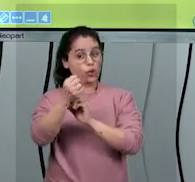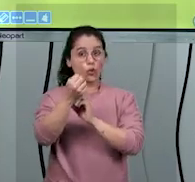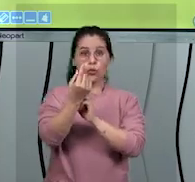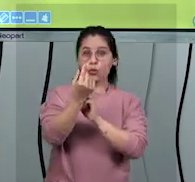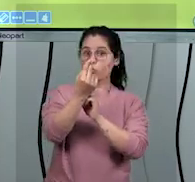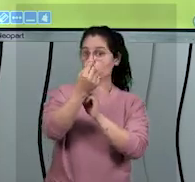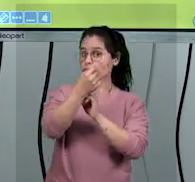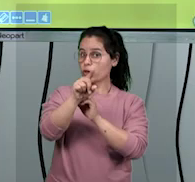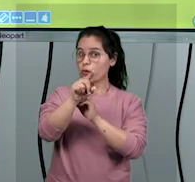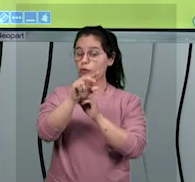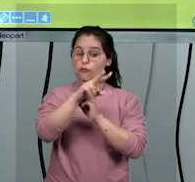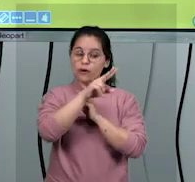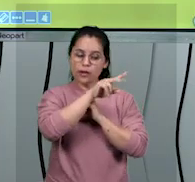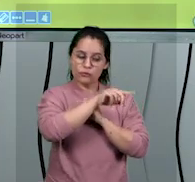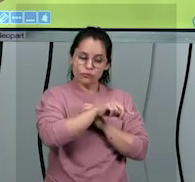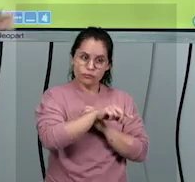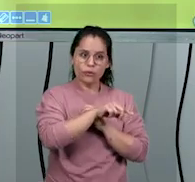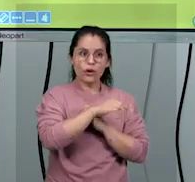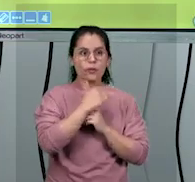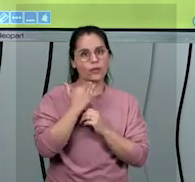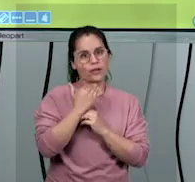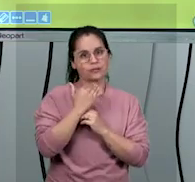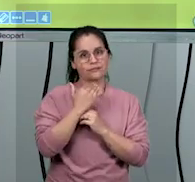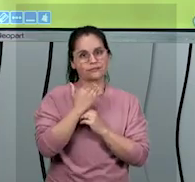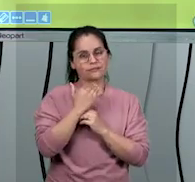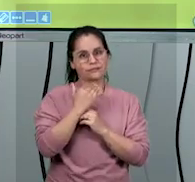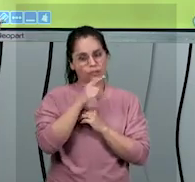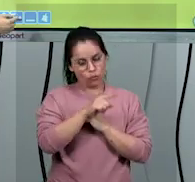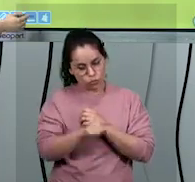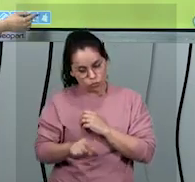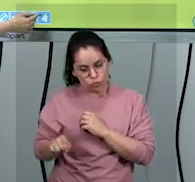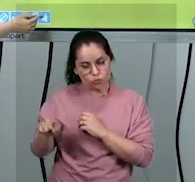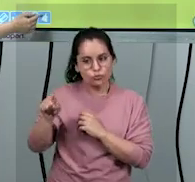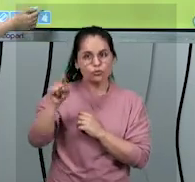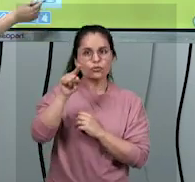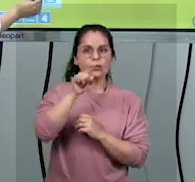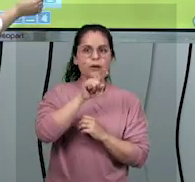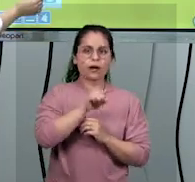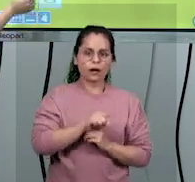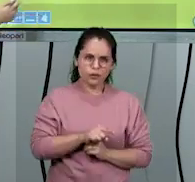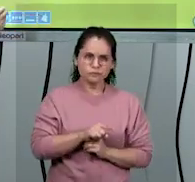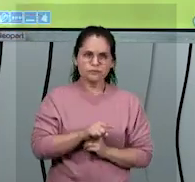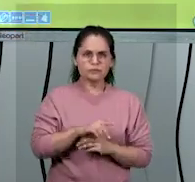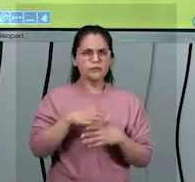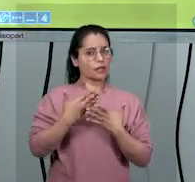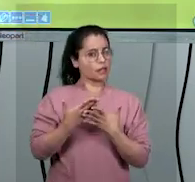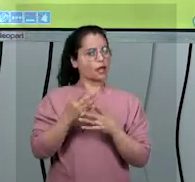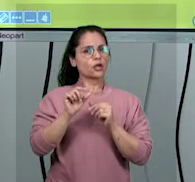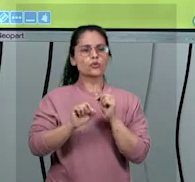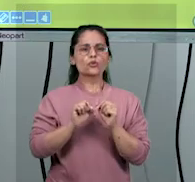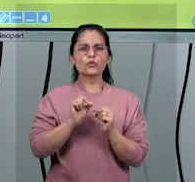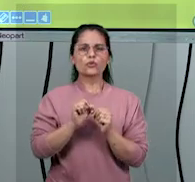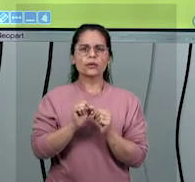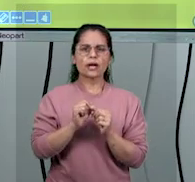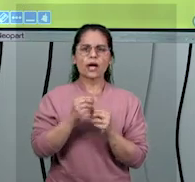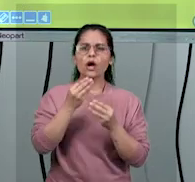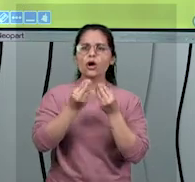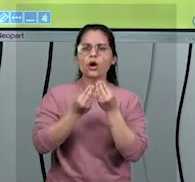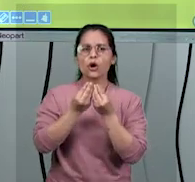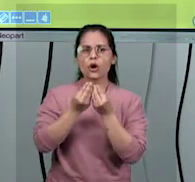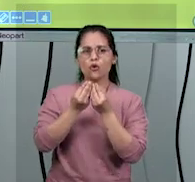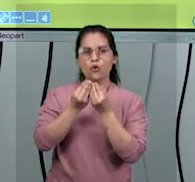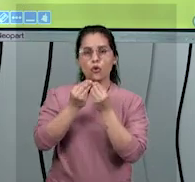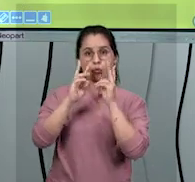vai morrer um dia. E o organismo dos